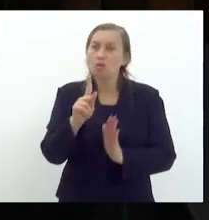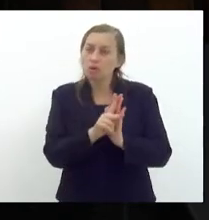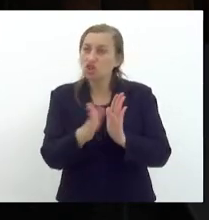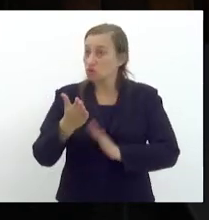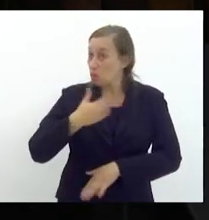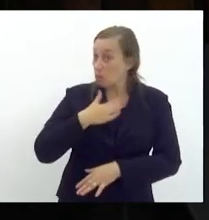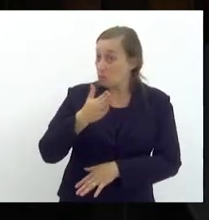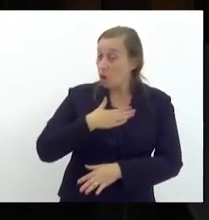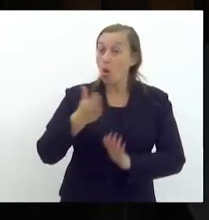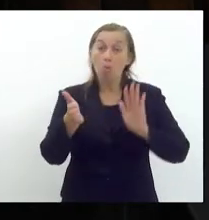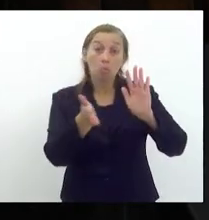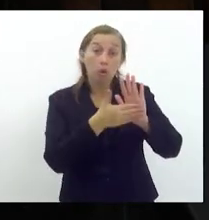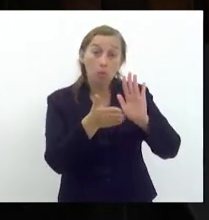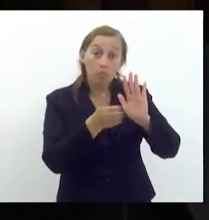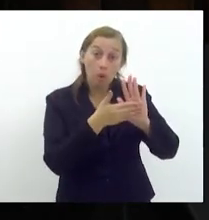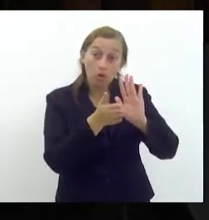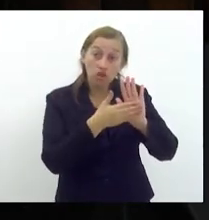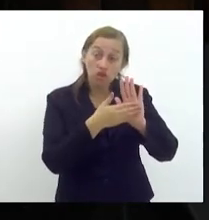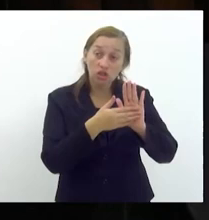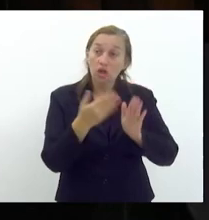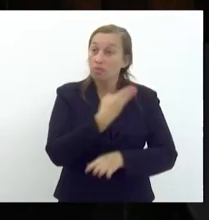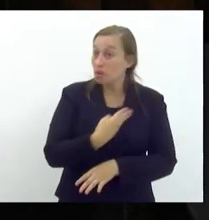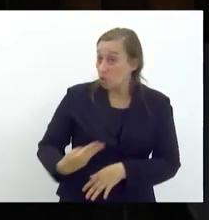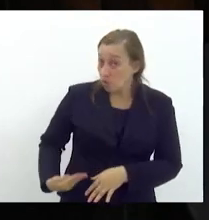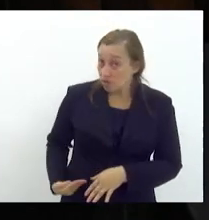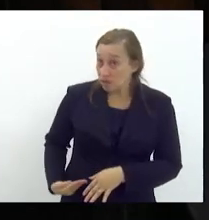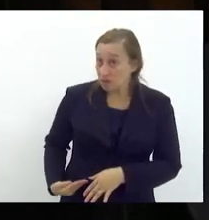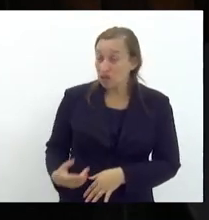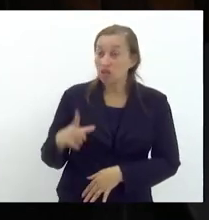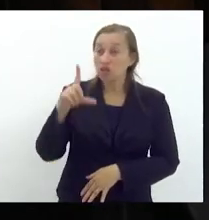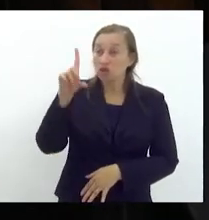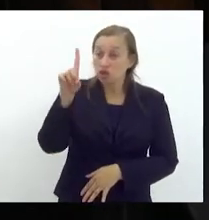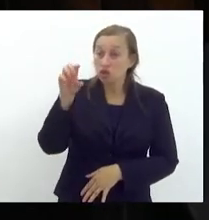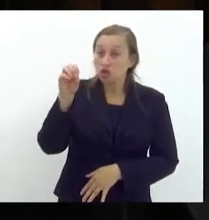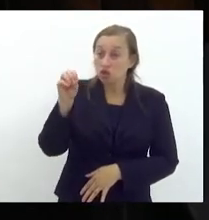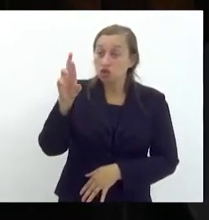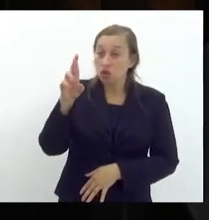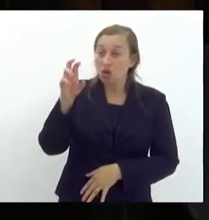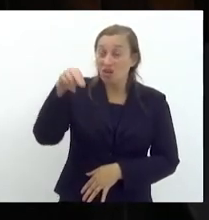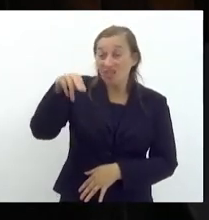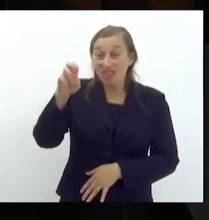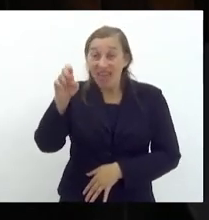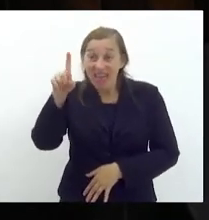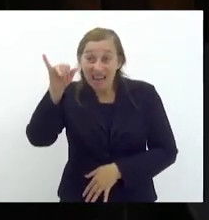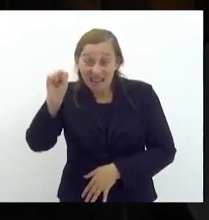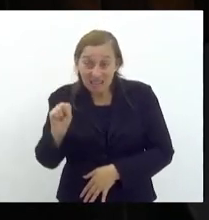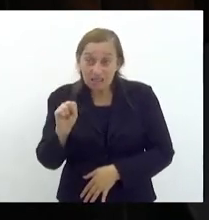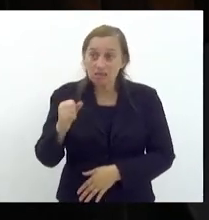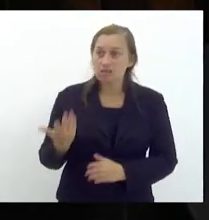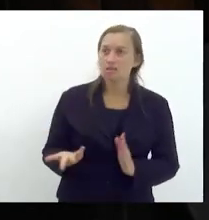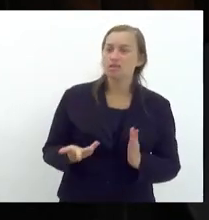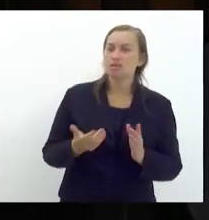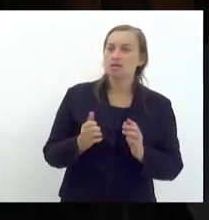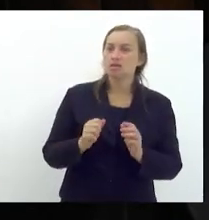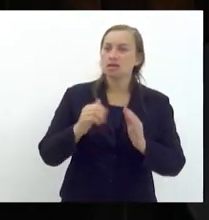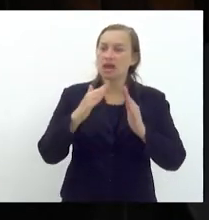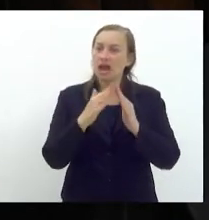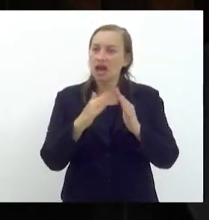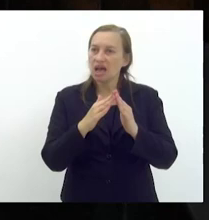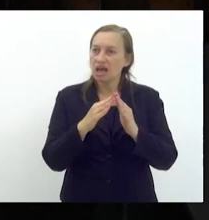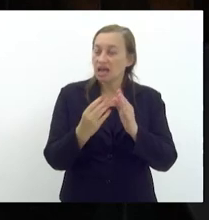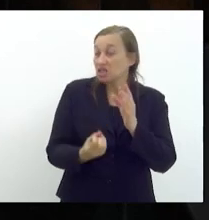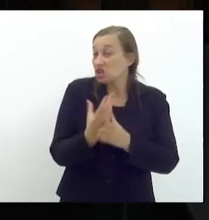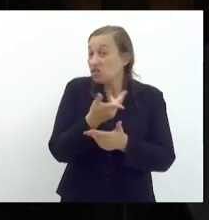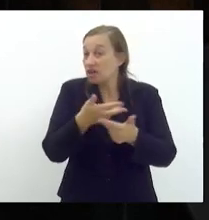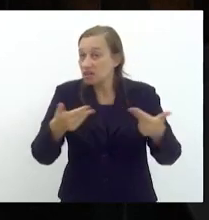mentoria proposto pelo Governador Dornelles e a casa montou uma pilha de